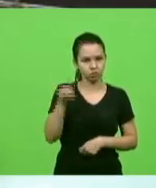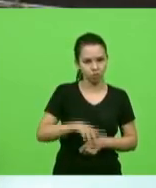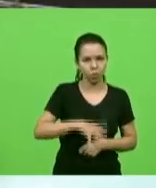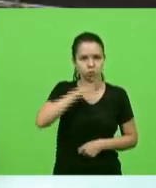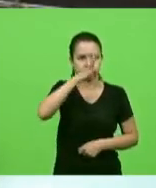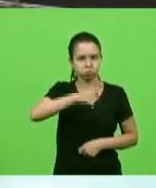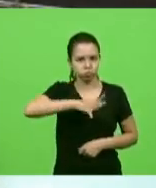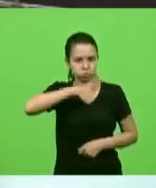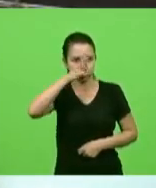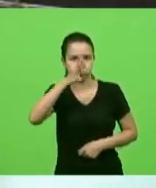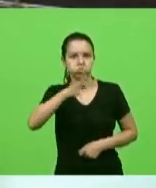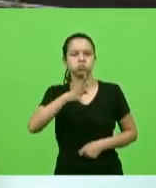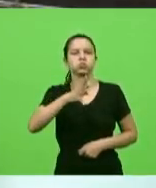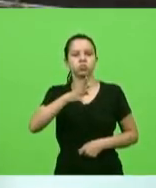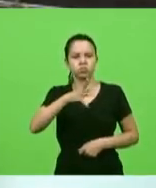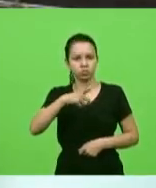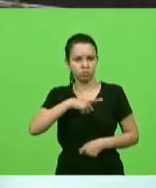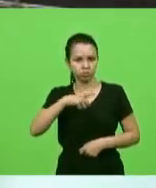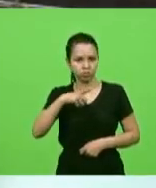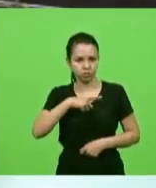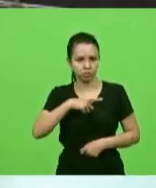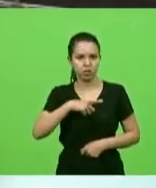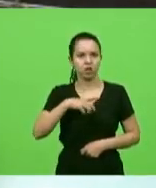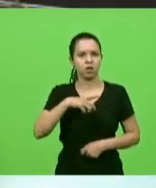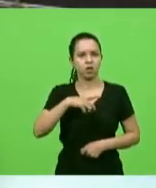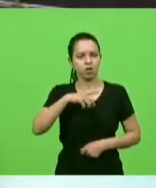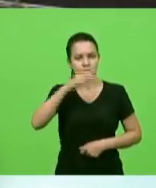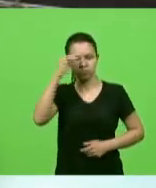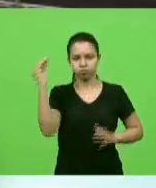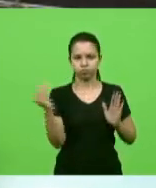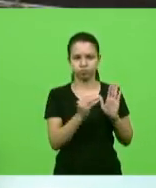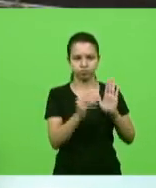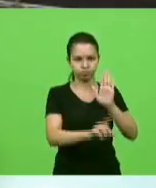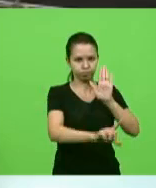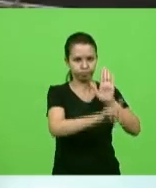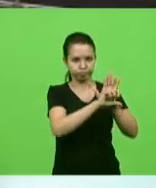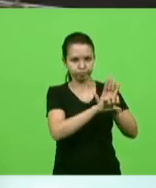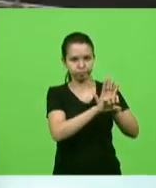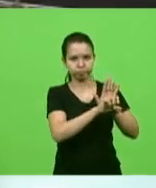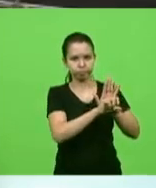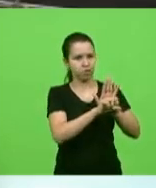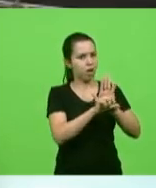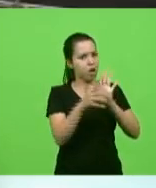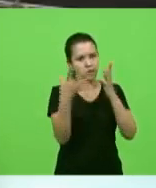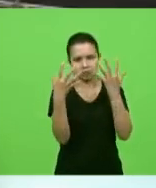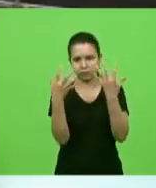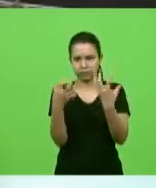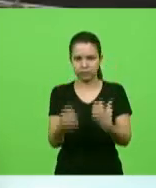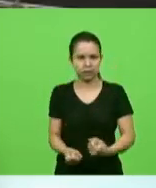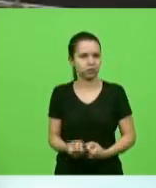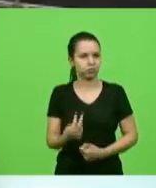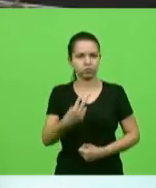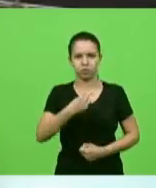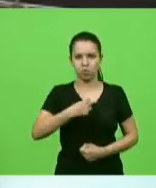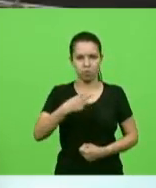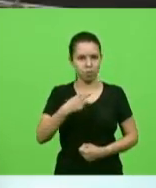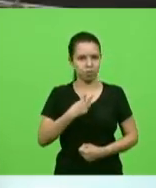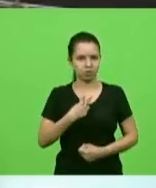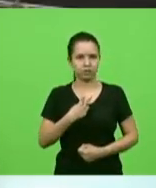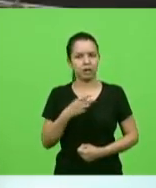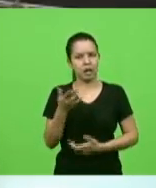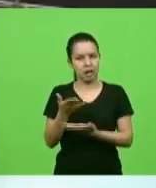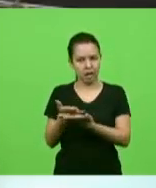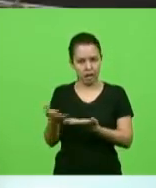que foram praticados à revelia da Lei condutas que não podem ser aceites seja por